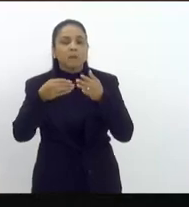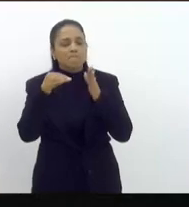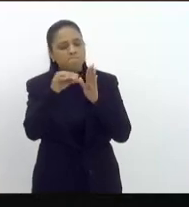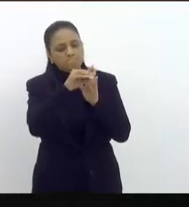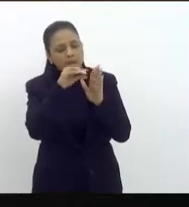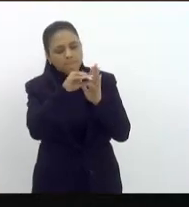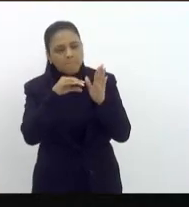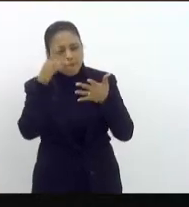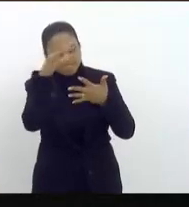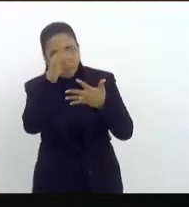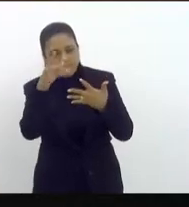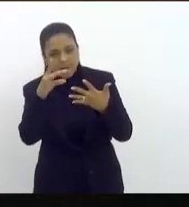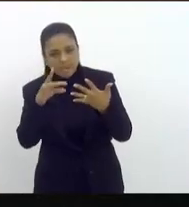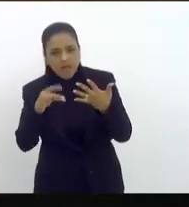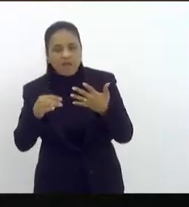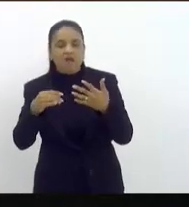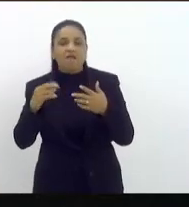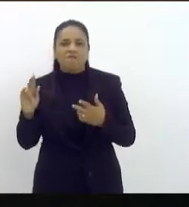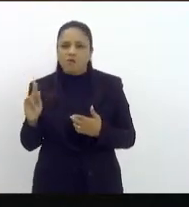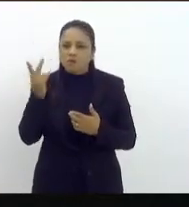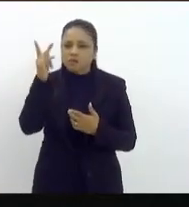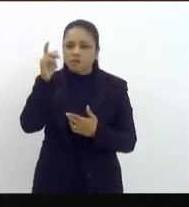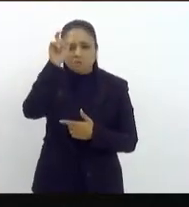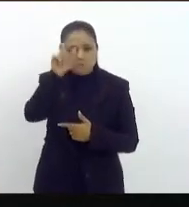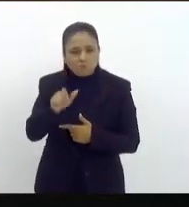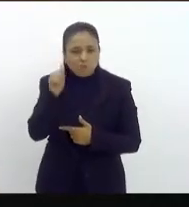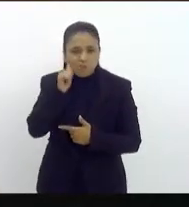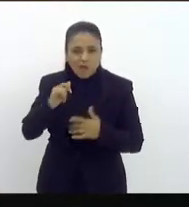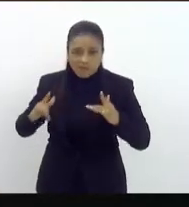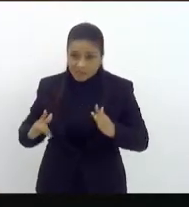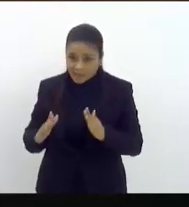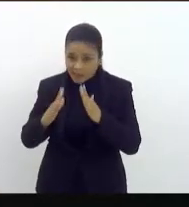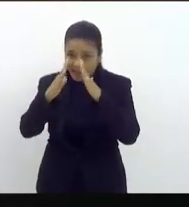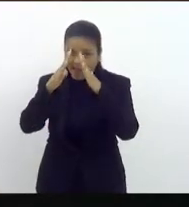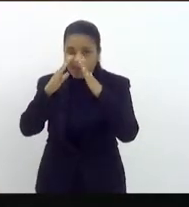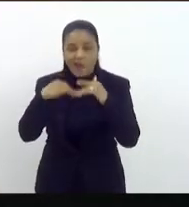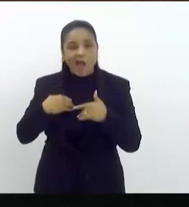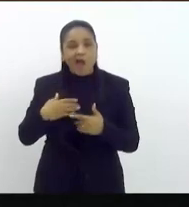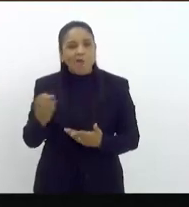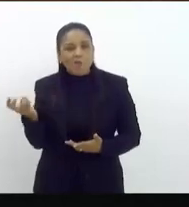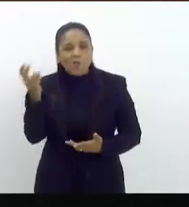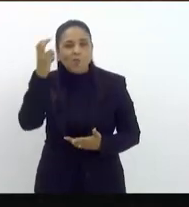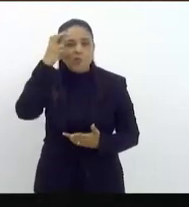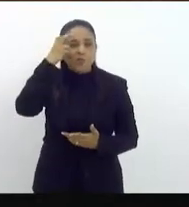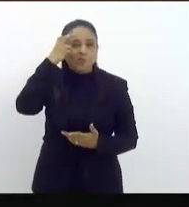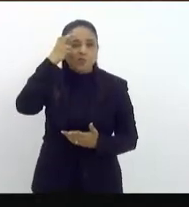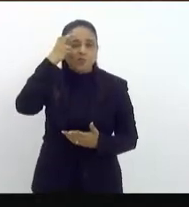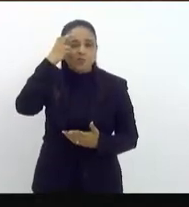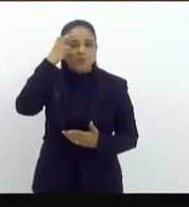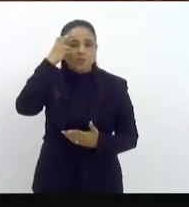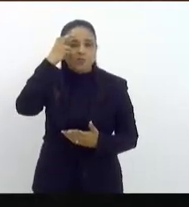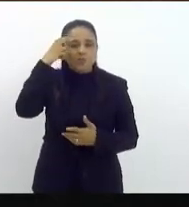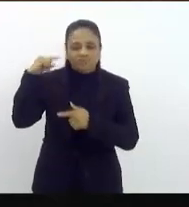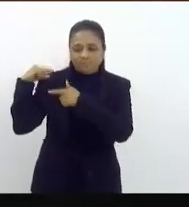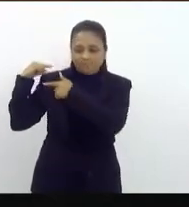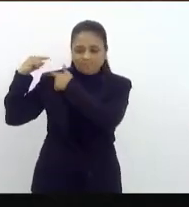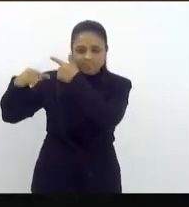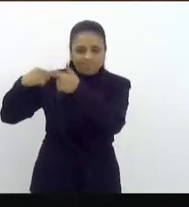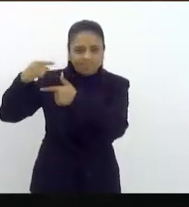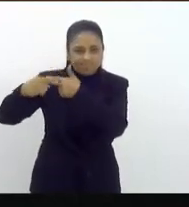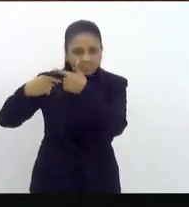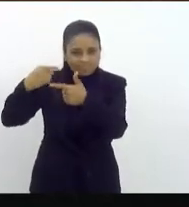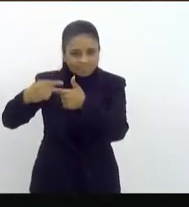valorizar as mulheres de terreiro é valorizar a cultura das e dois ancestrais que